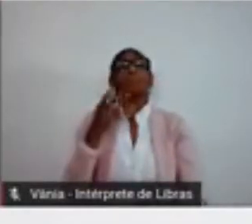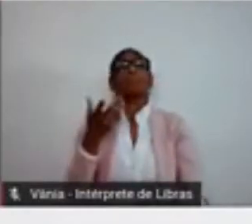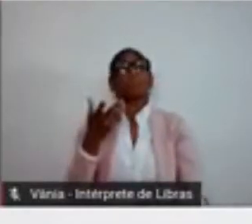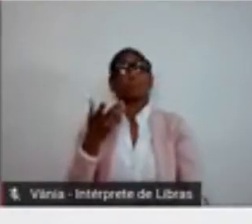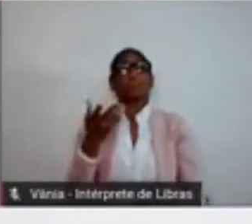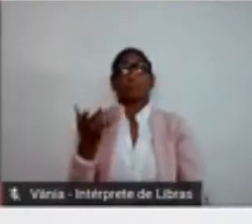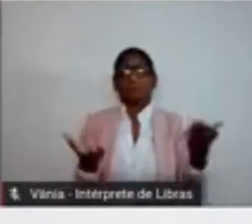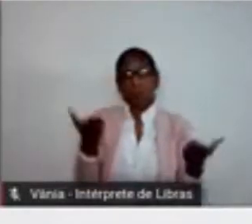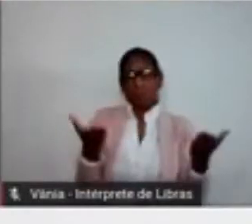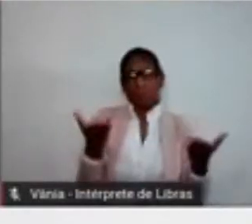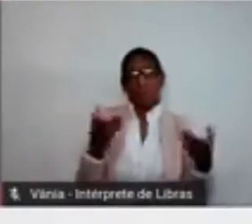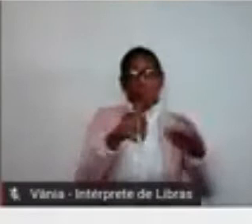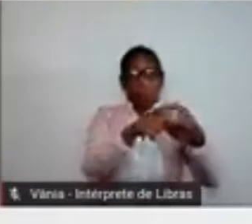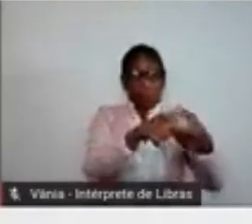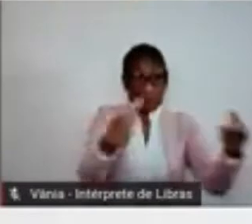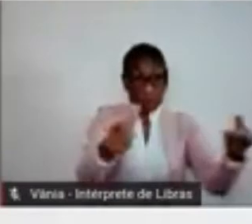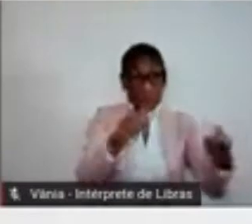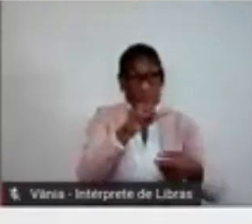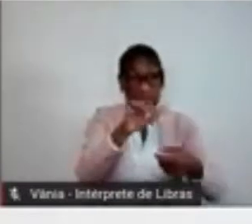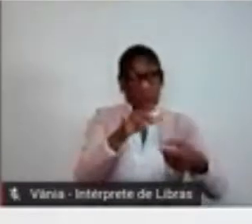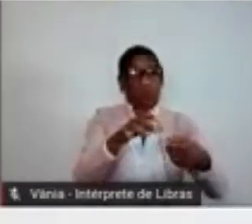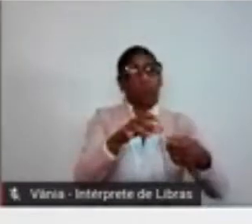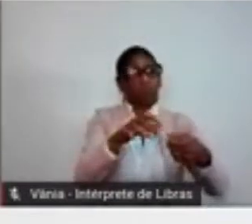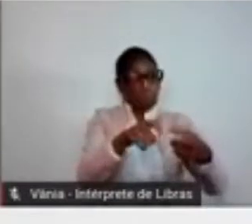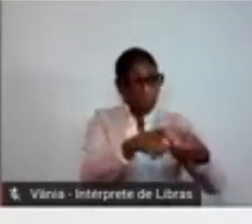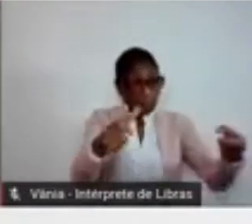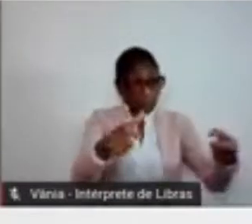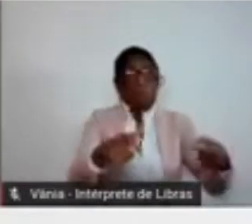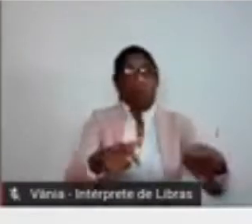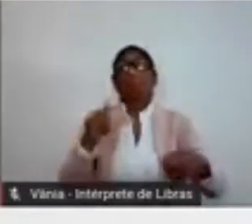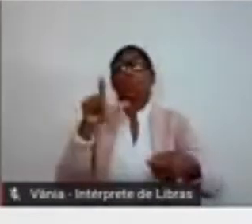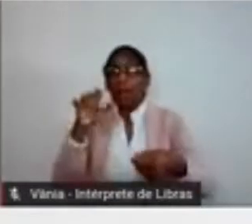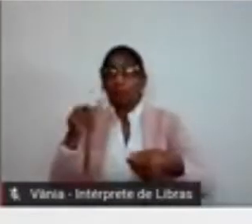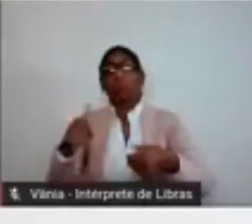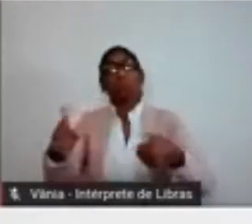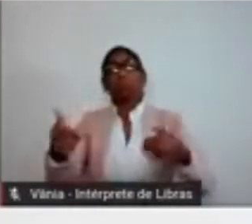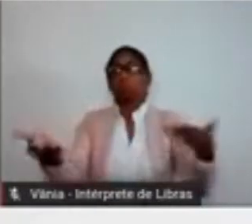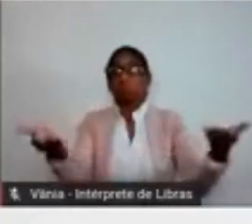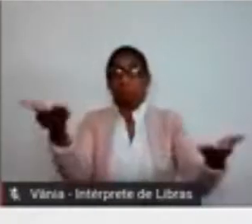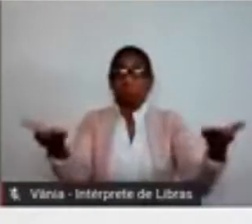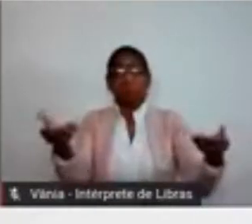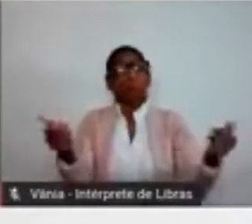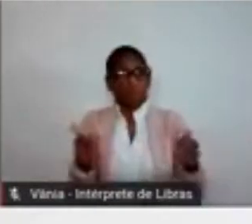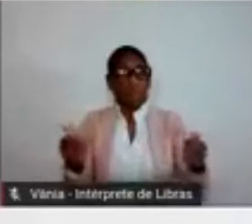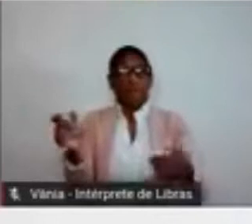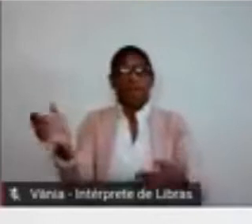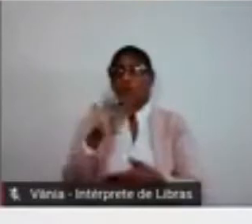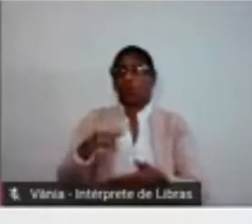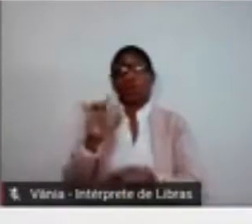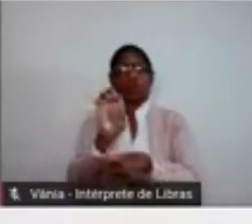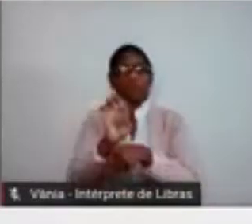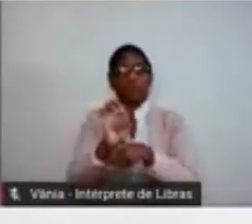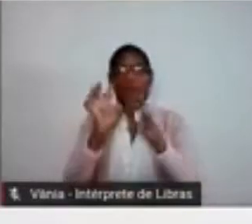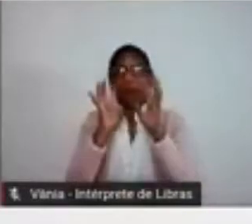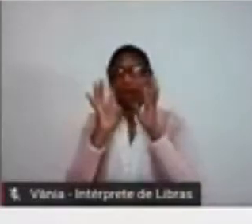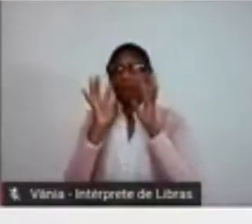a capacidade de expansão. Portanto, todo o estado está em situação de atenção no que diz respeito à disponibilidade